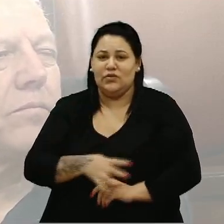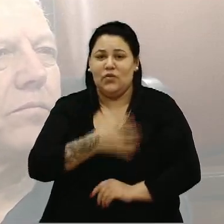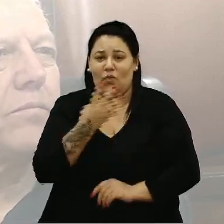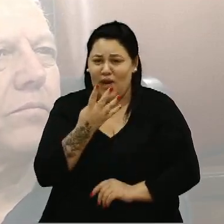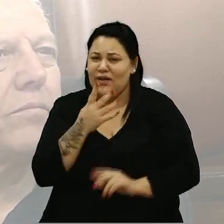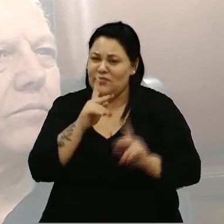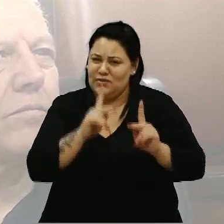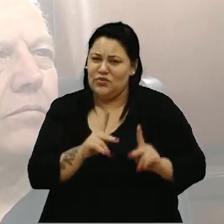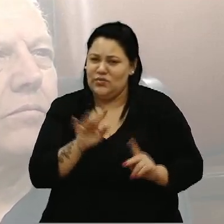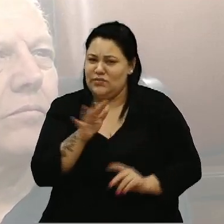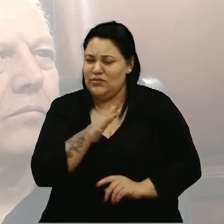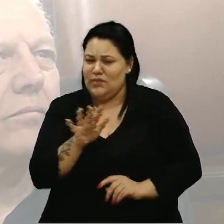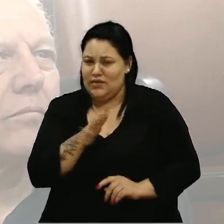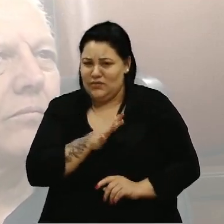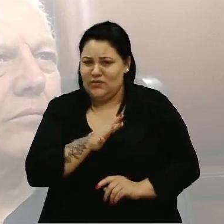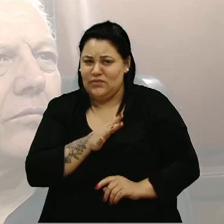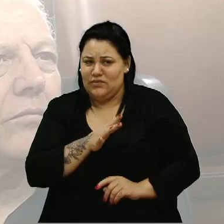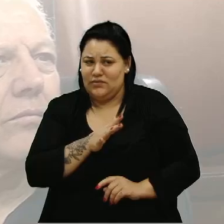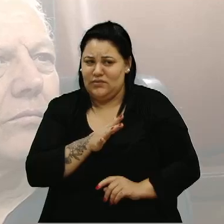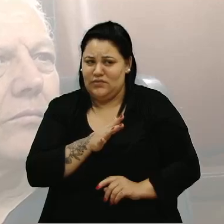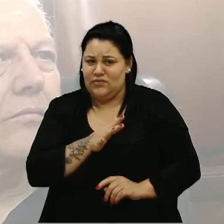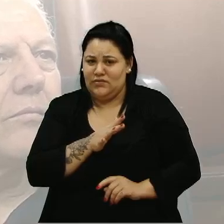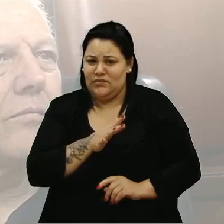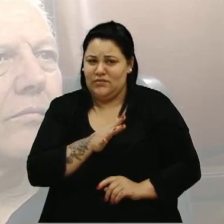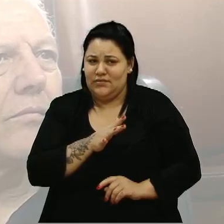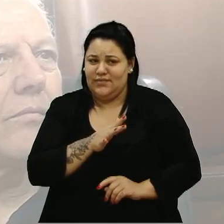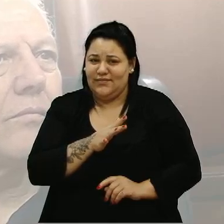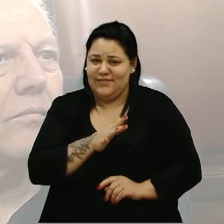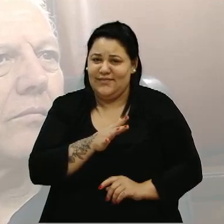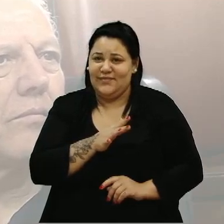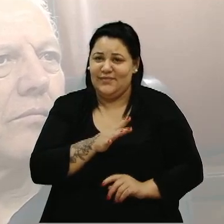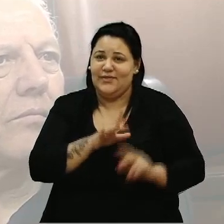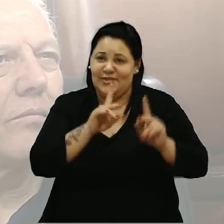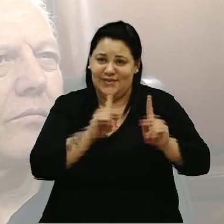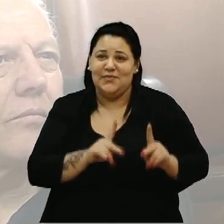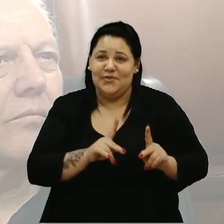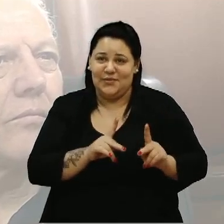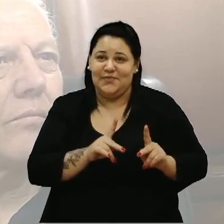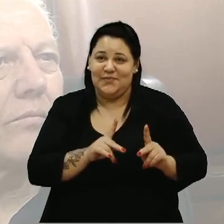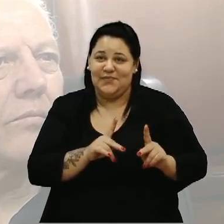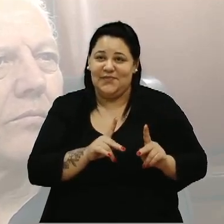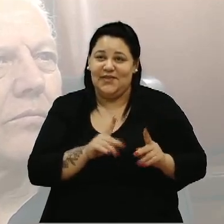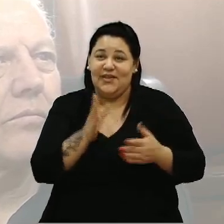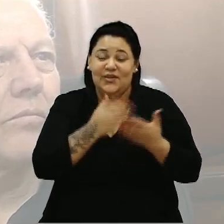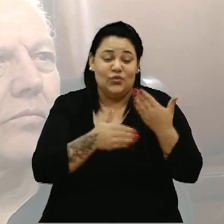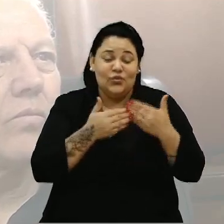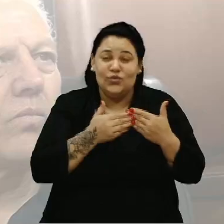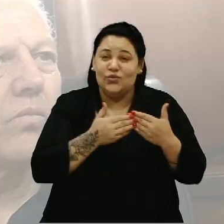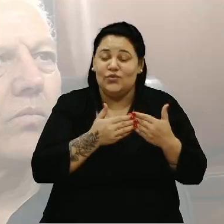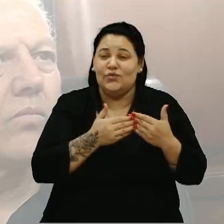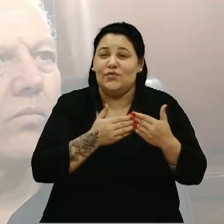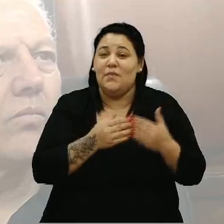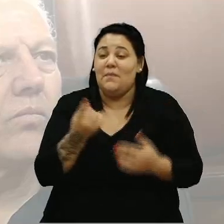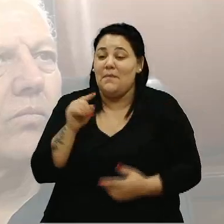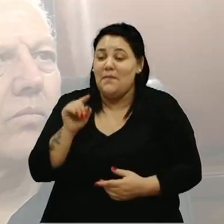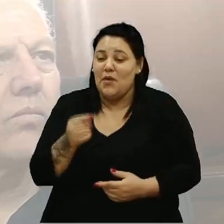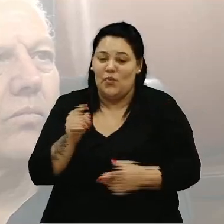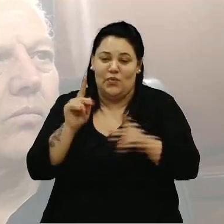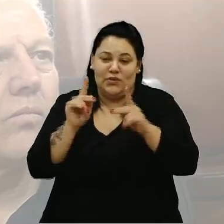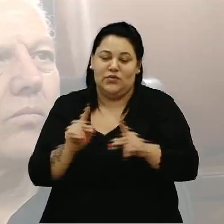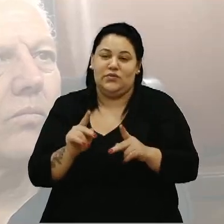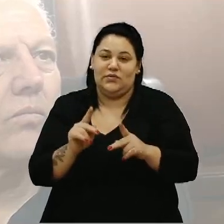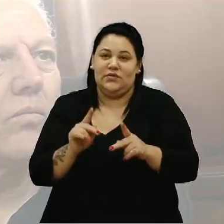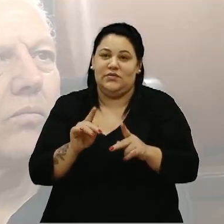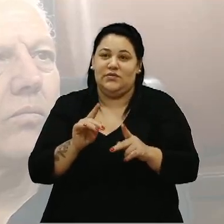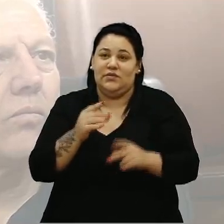mais, né? Que essas pessoas residem. Em torno de 2.000 pessoas que